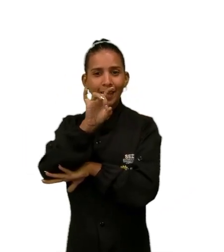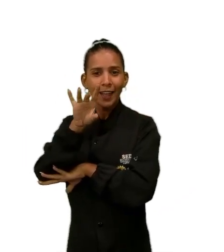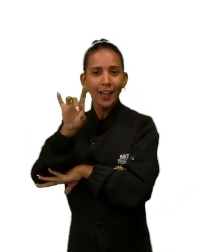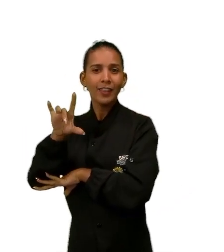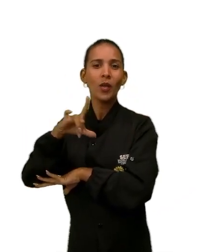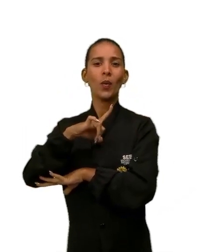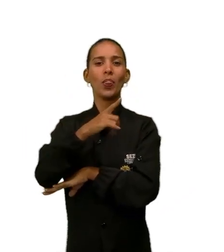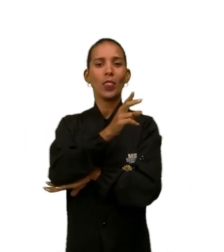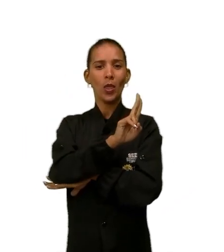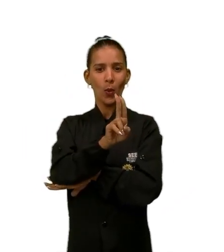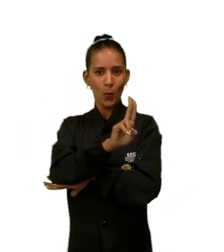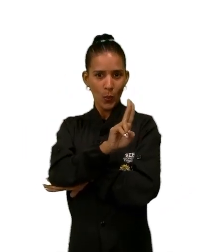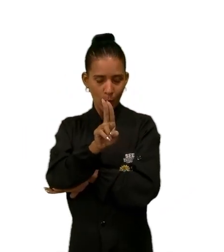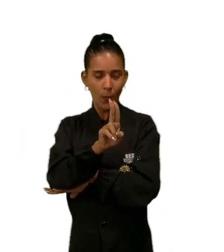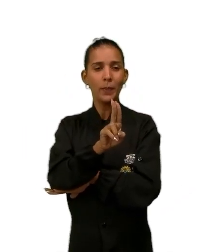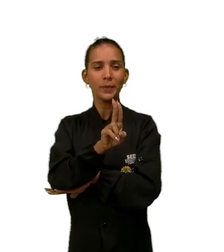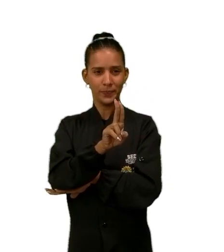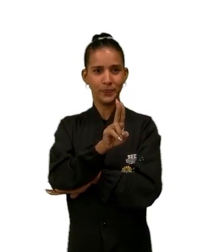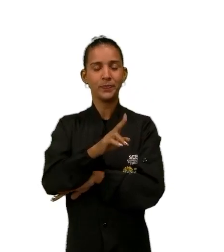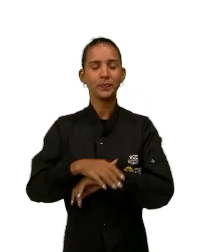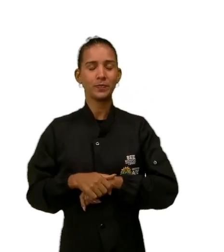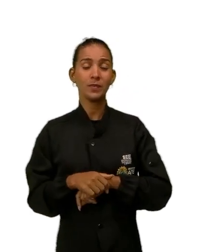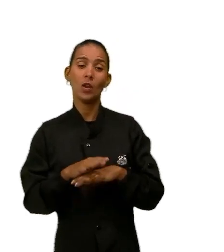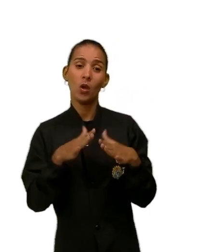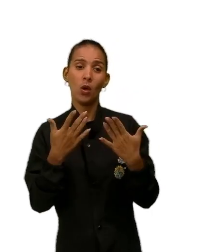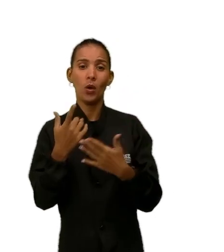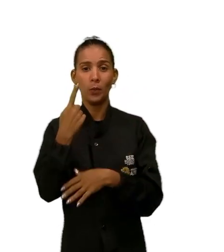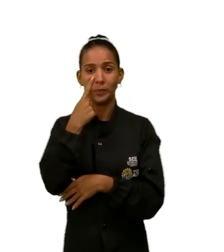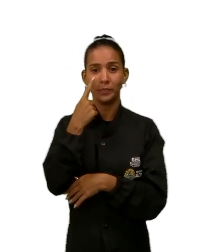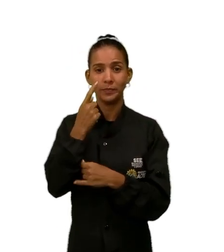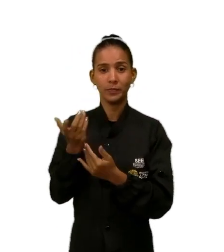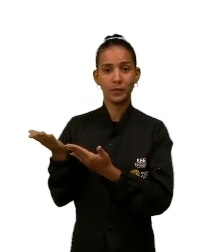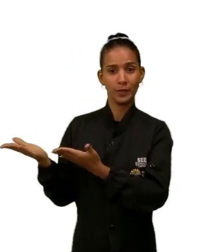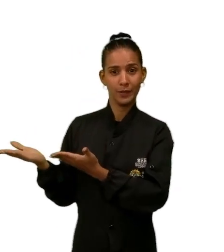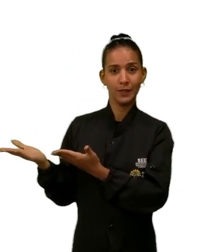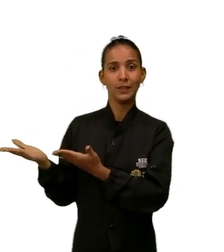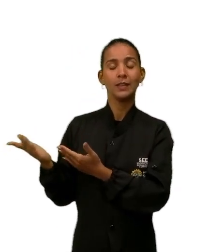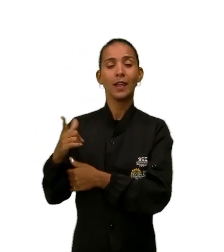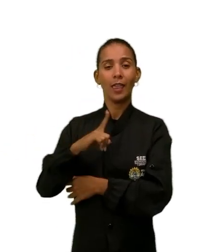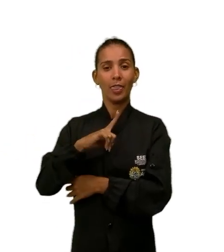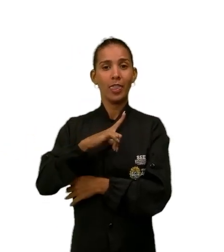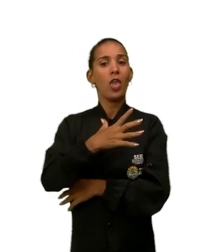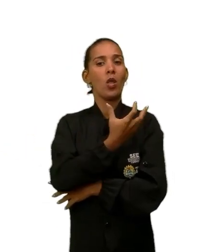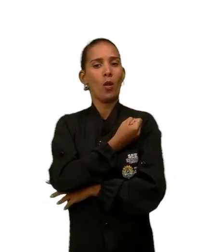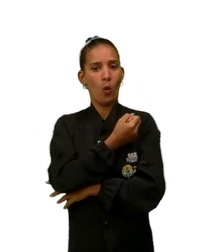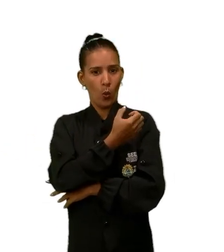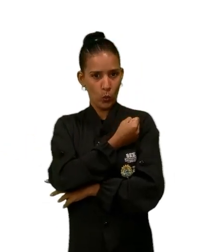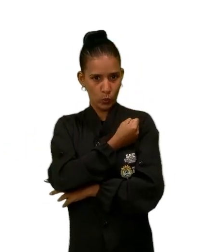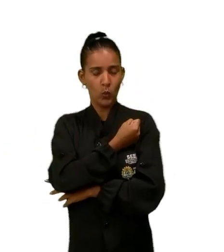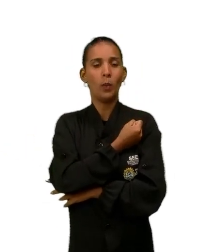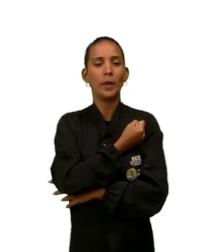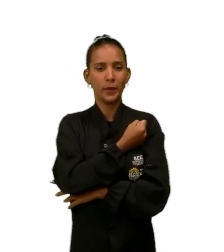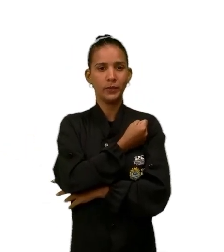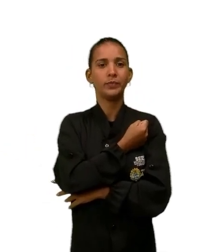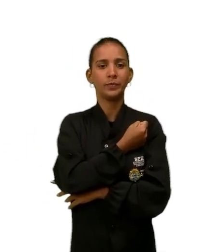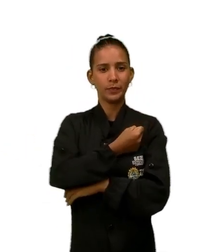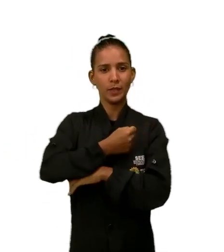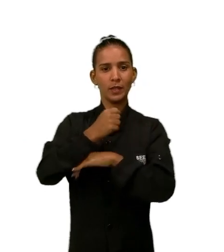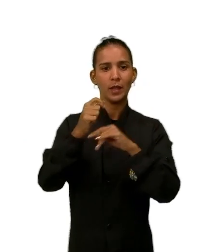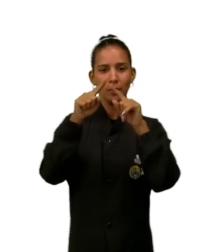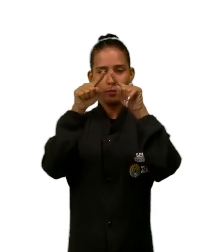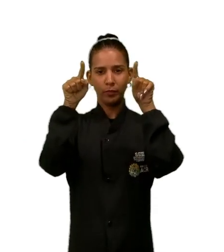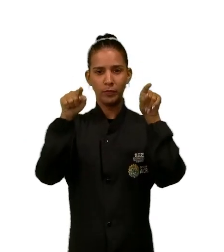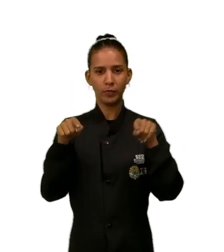o nome de um elemento químico. Né? Então, aqui a gente vai ter um número atômico, né? No caso aqui do